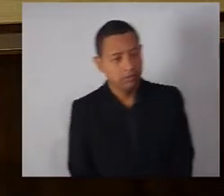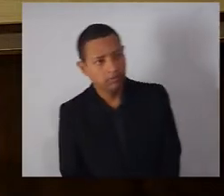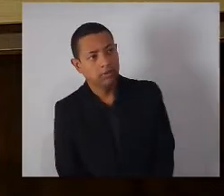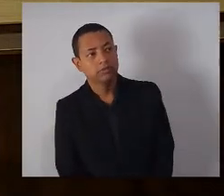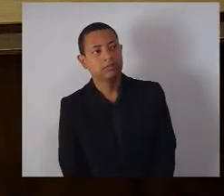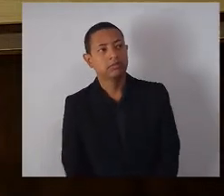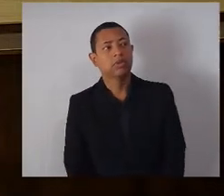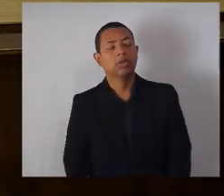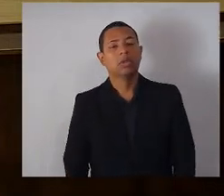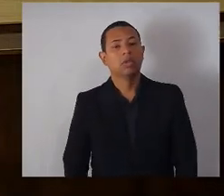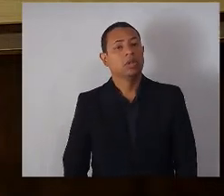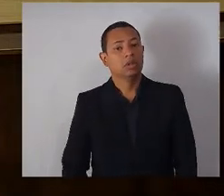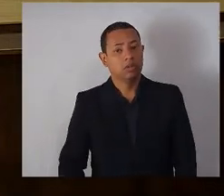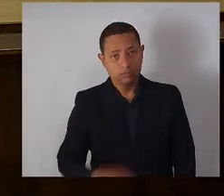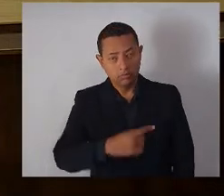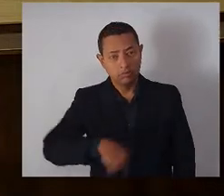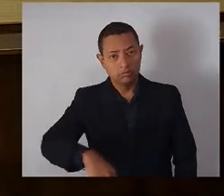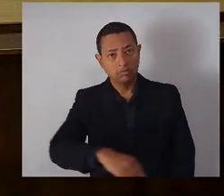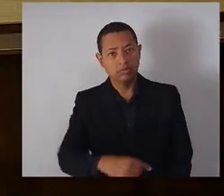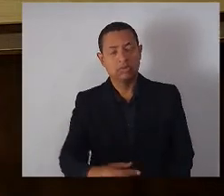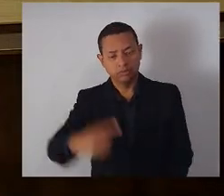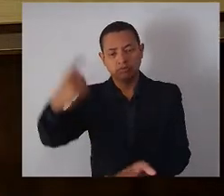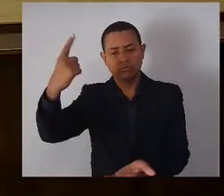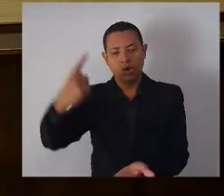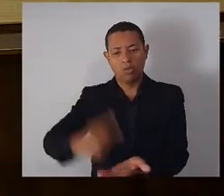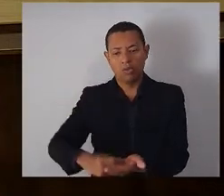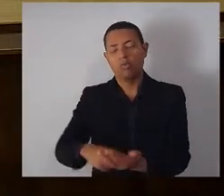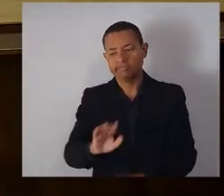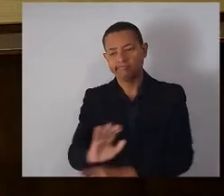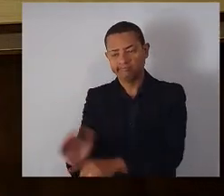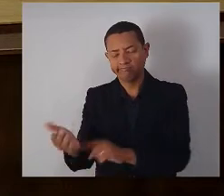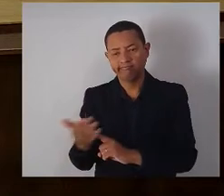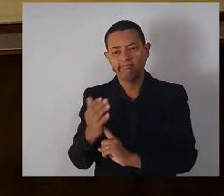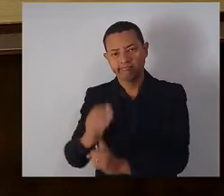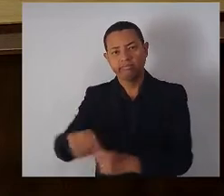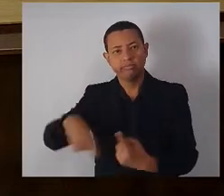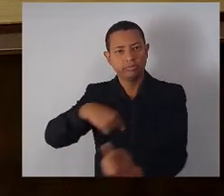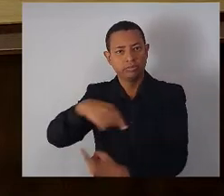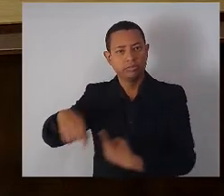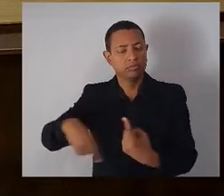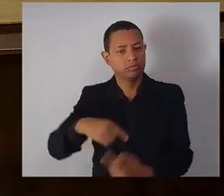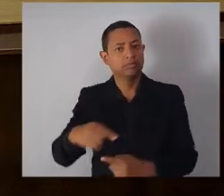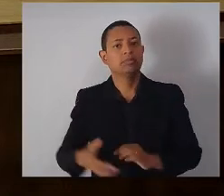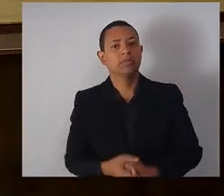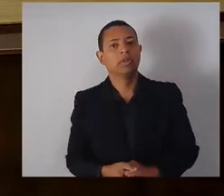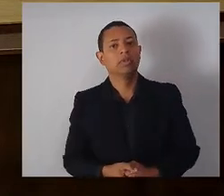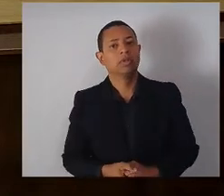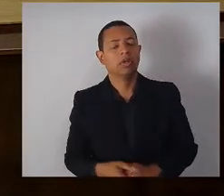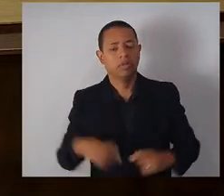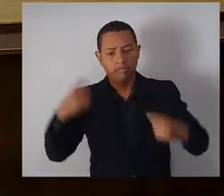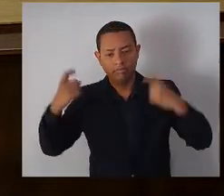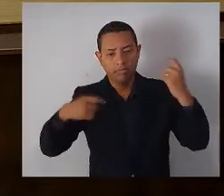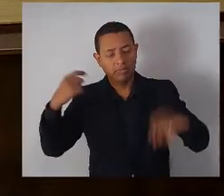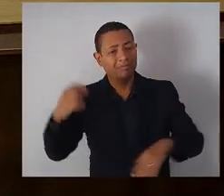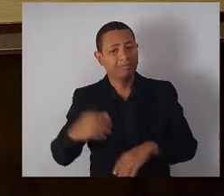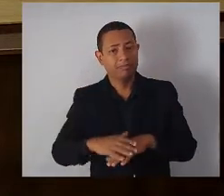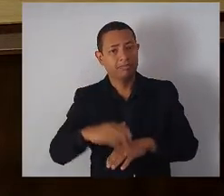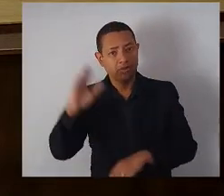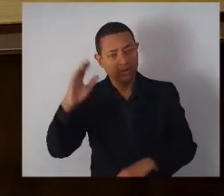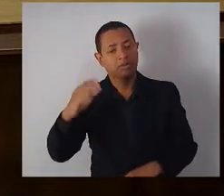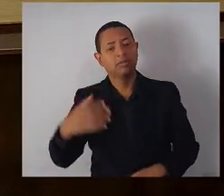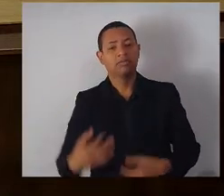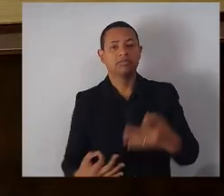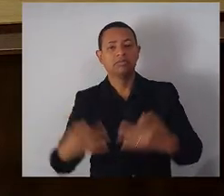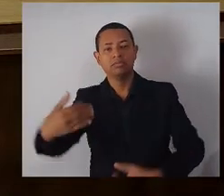participação nesse acordo de cooperação. Tem uma preocupação, sempre digo, a preocupação maior da Justiça